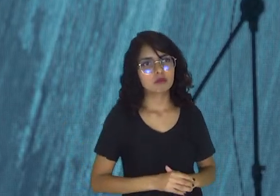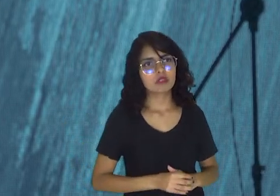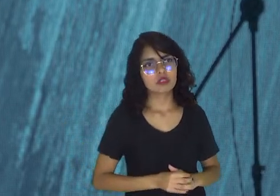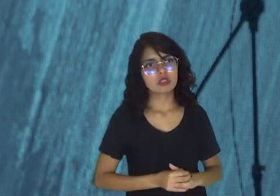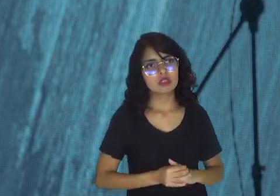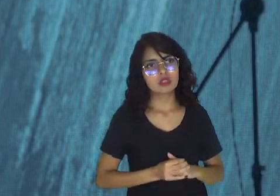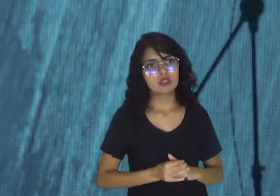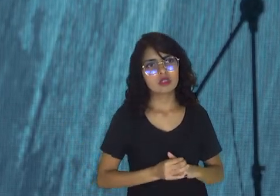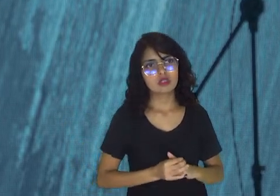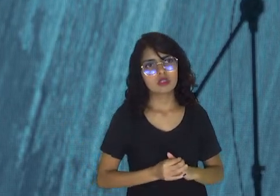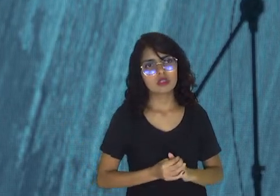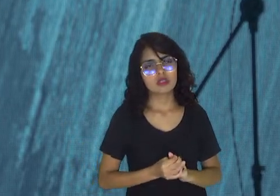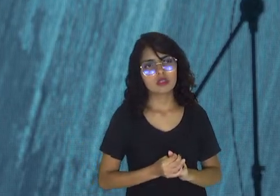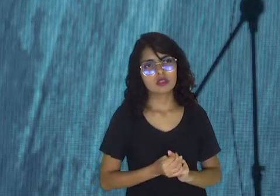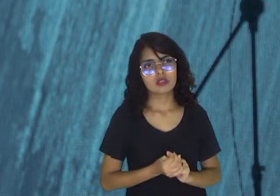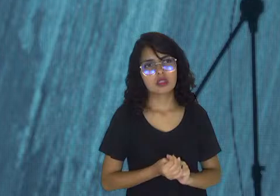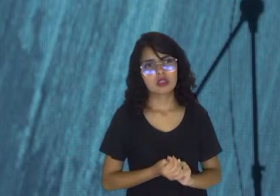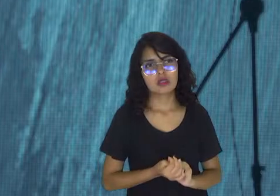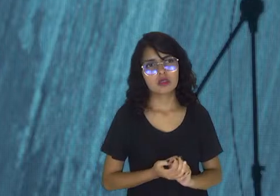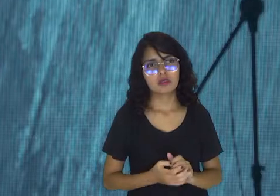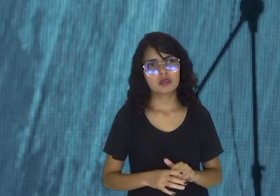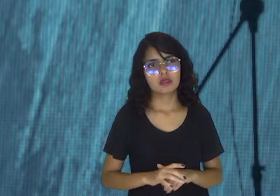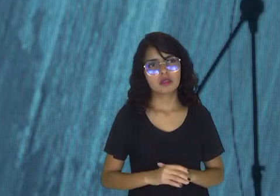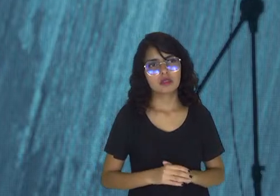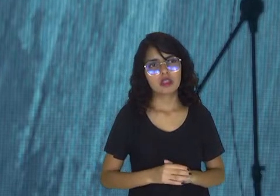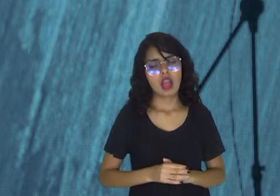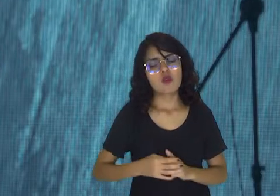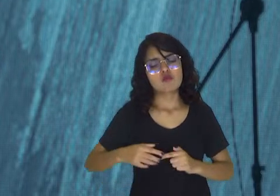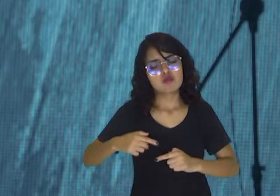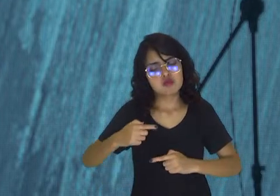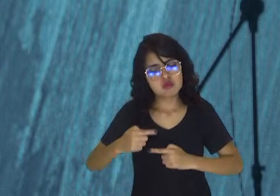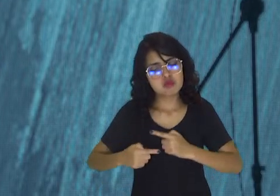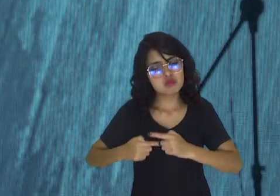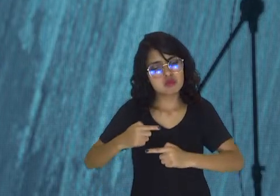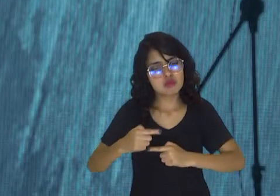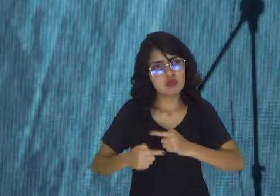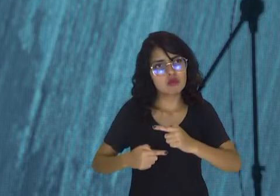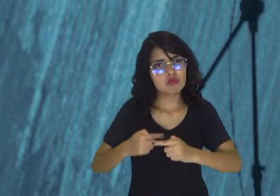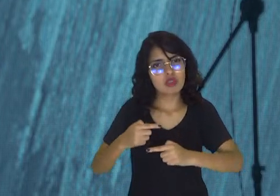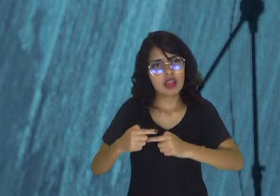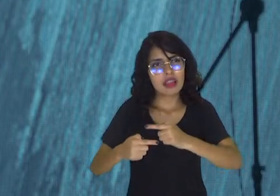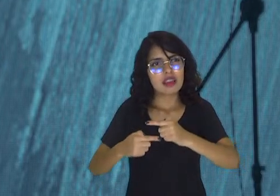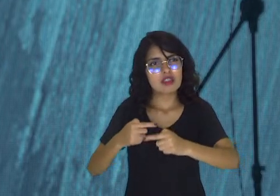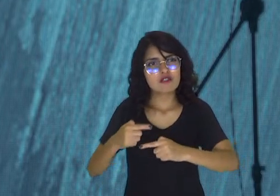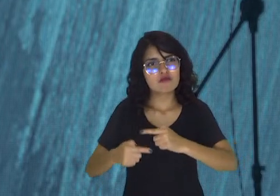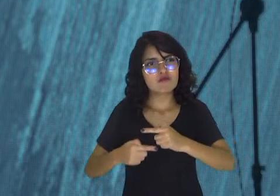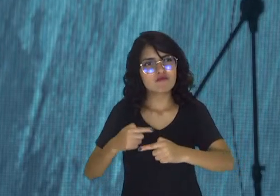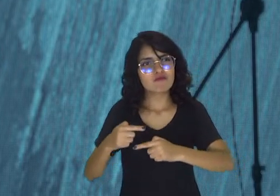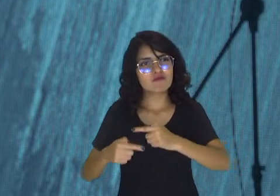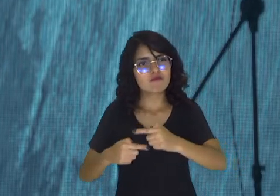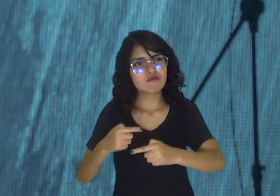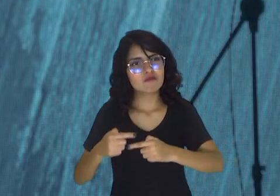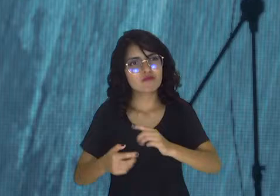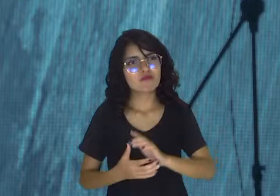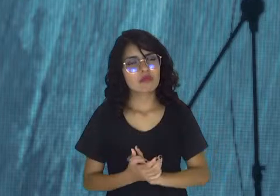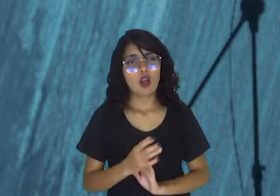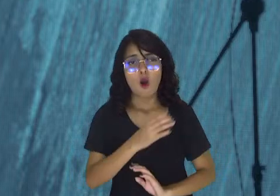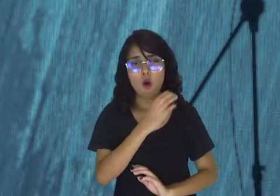fruto, frutos deliciosos. Produzem fruto porque o fruto é o fruto do Espírito. E hoje é o sétimo